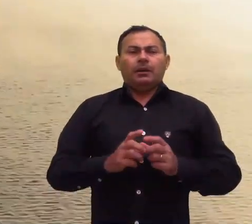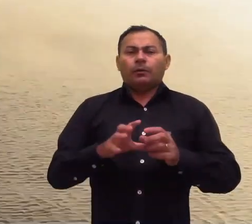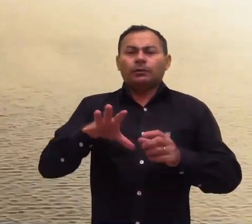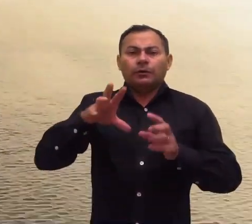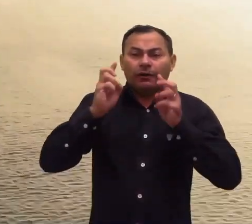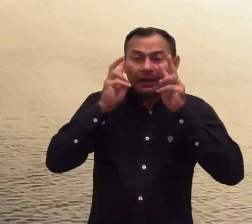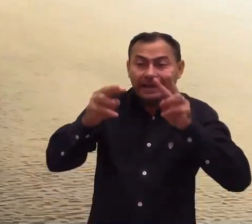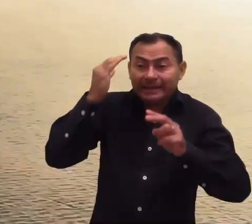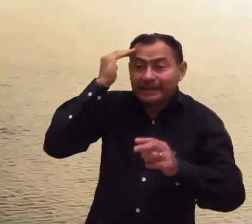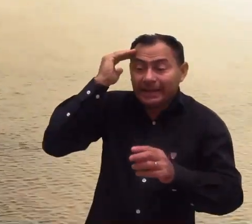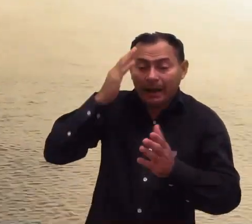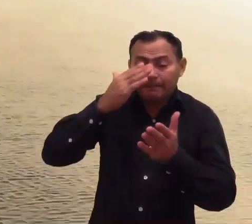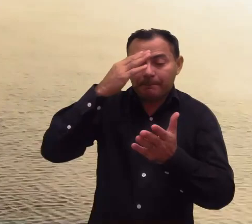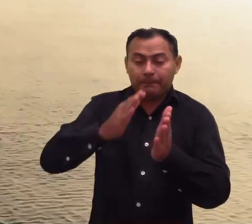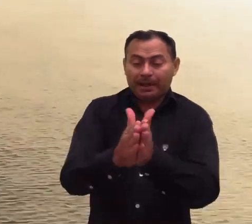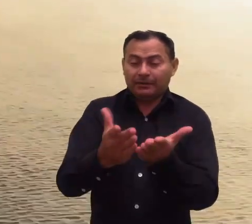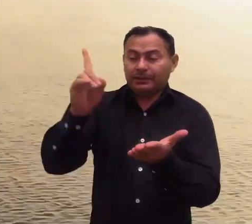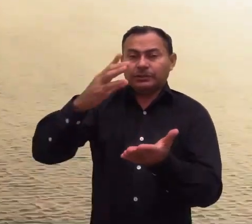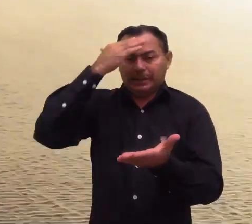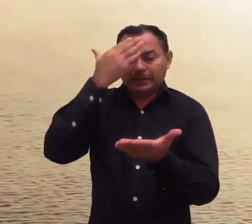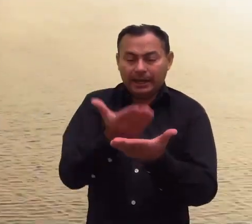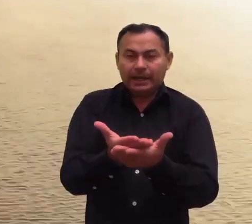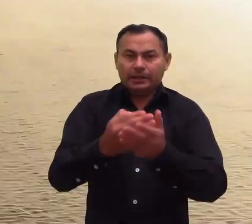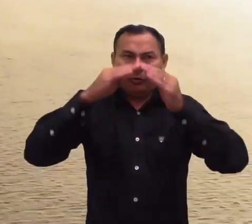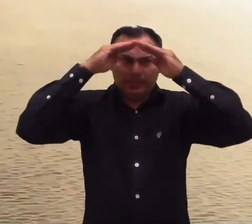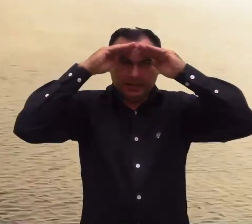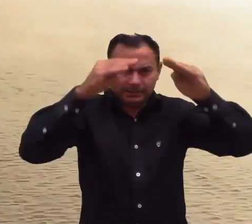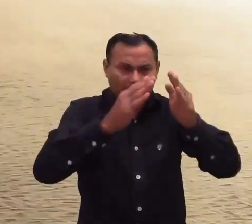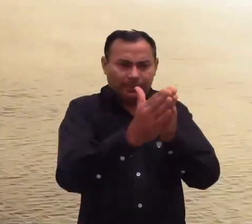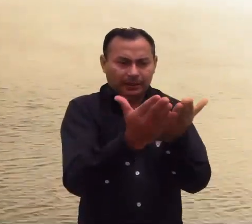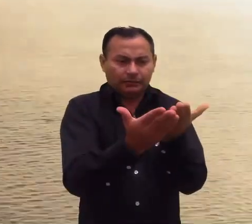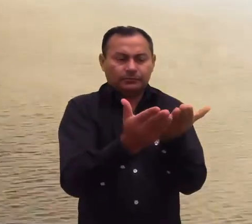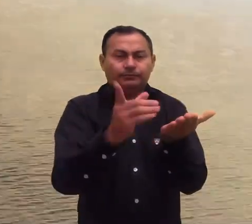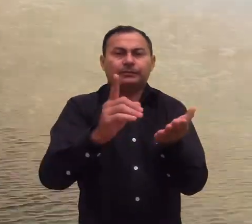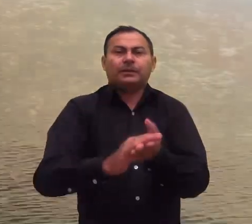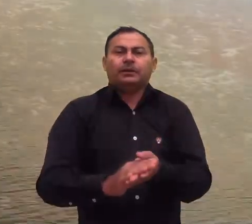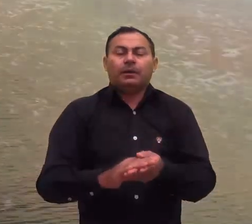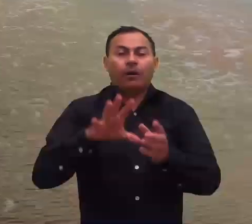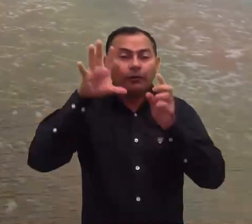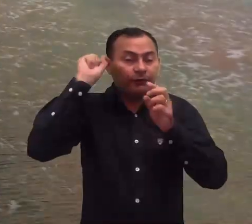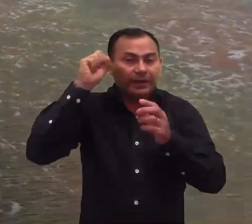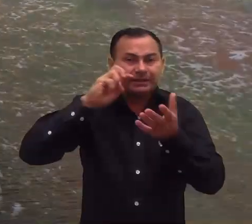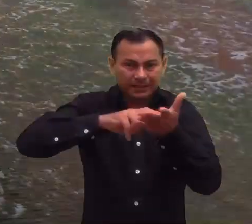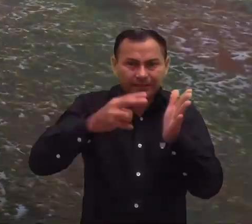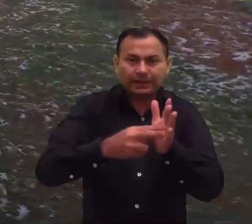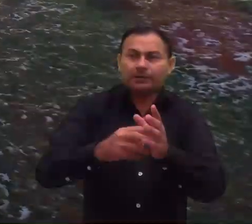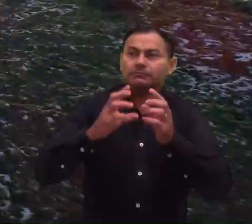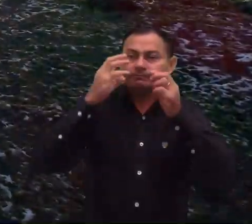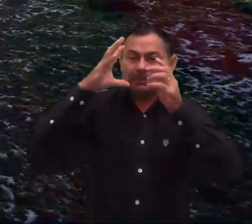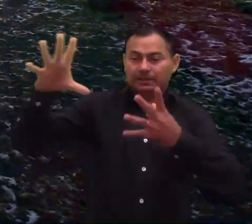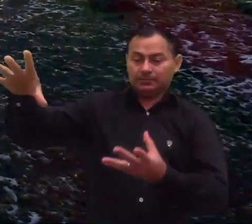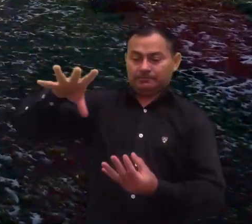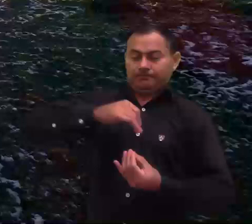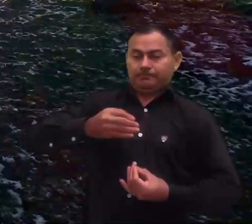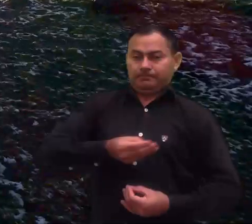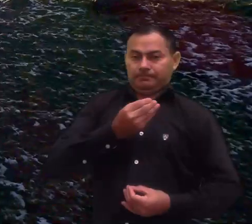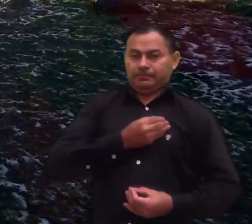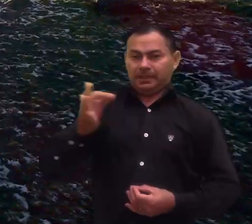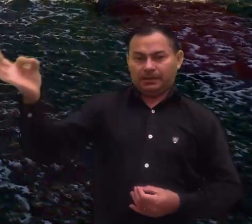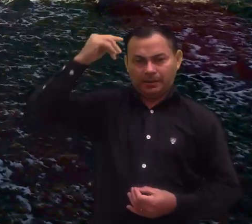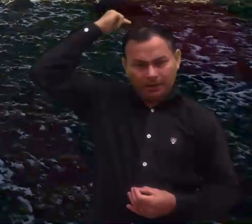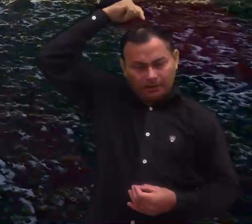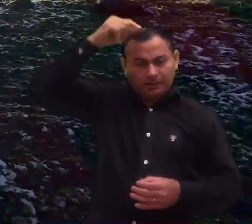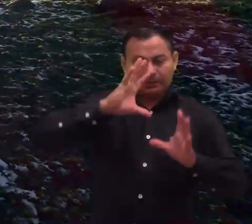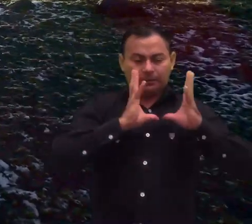pelo ouvir a palavra de Deus e crer e obedecer. O ouvir se refere à concepção espiritual.